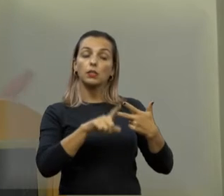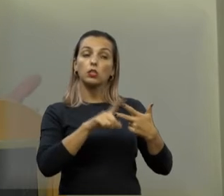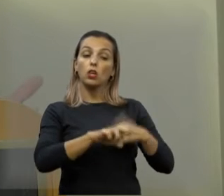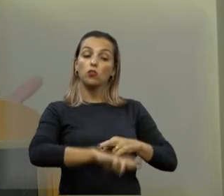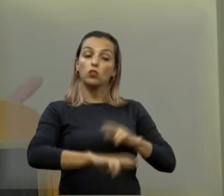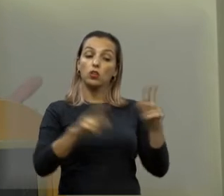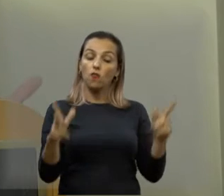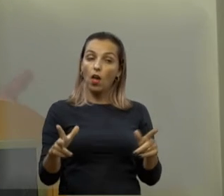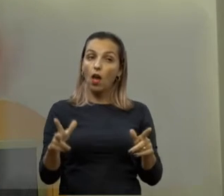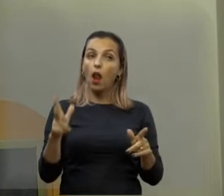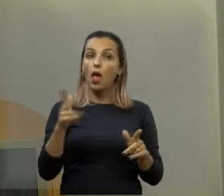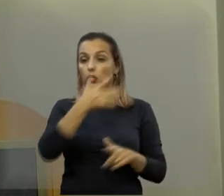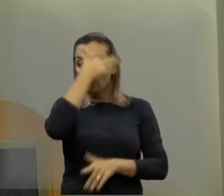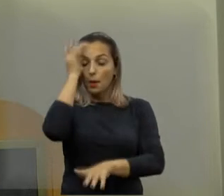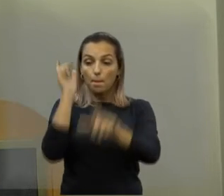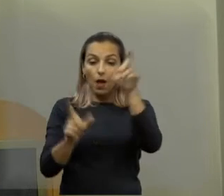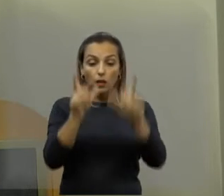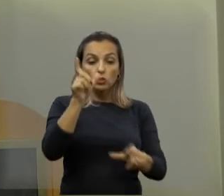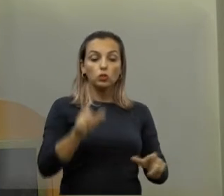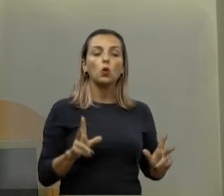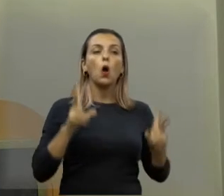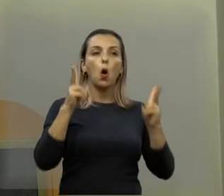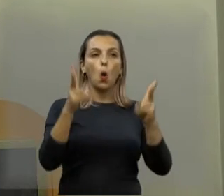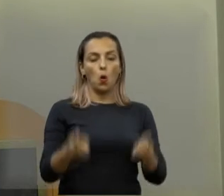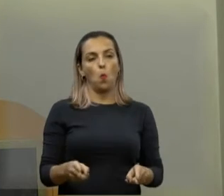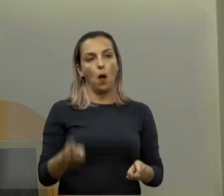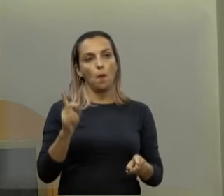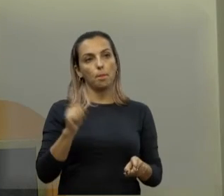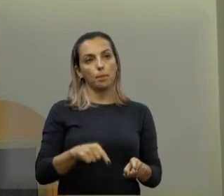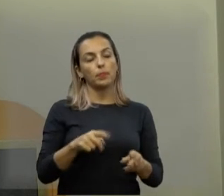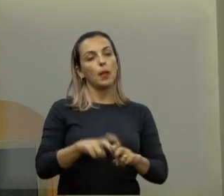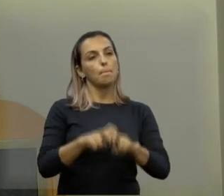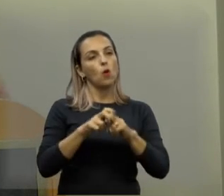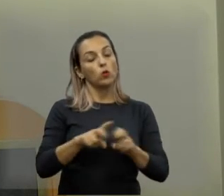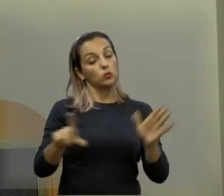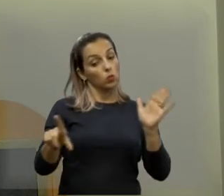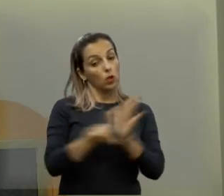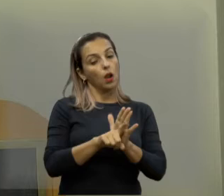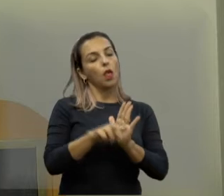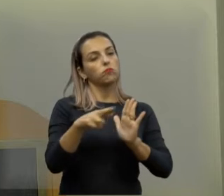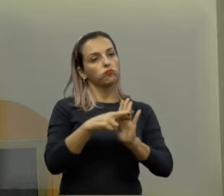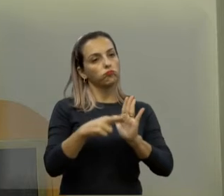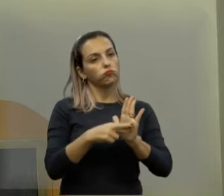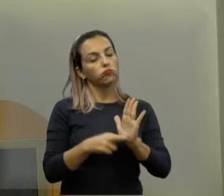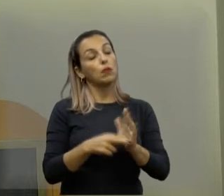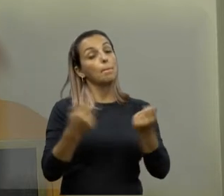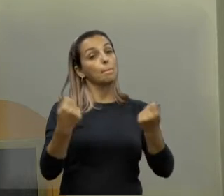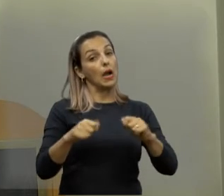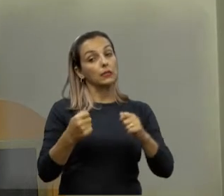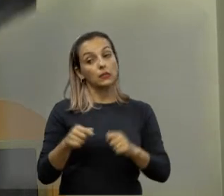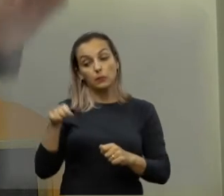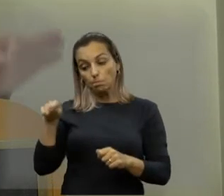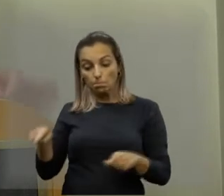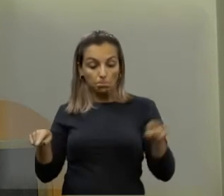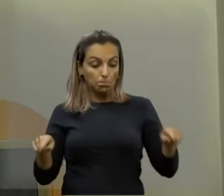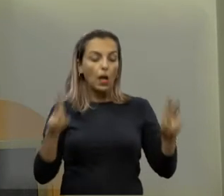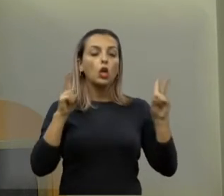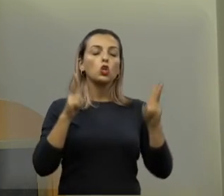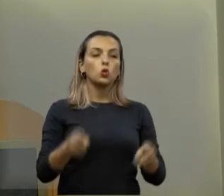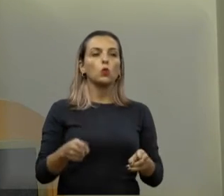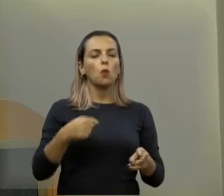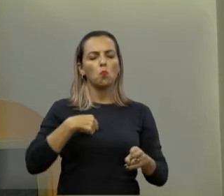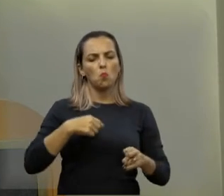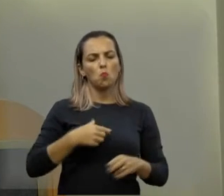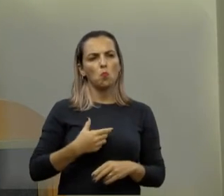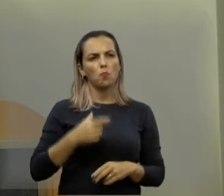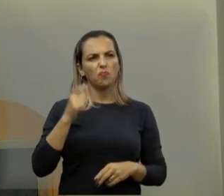para as vezes as pessoas e isso é um ponto específico por isso que tem que ter uma lei sim para regar e Vou defender não vou ficar Covarde